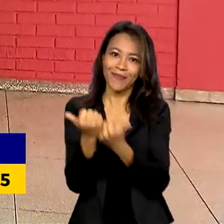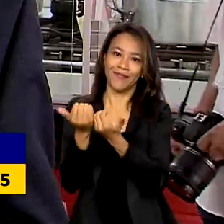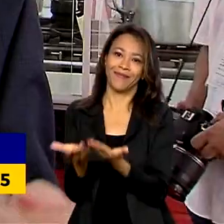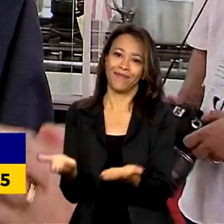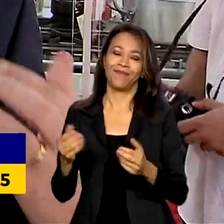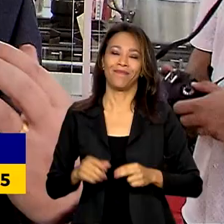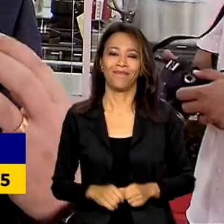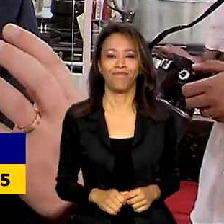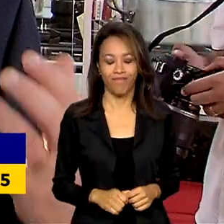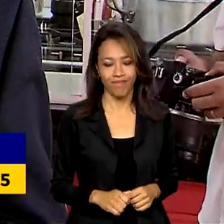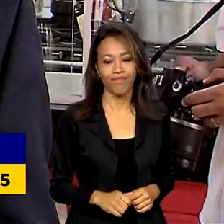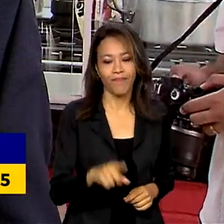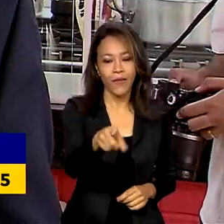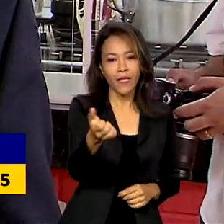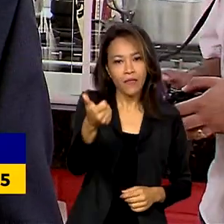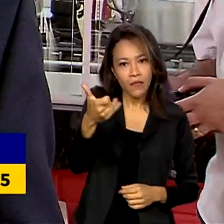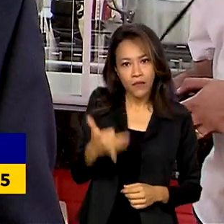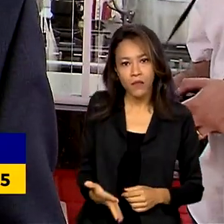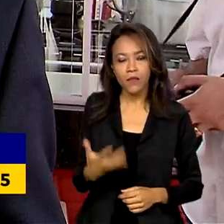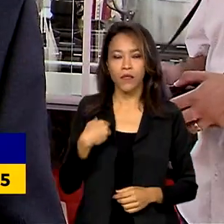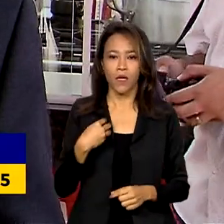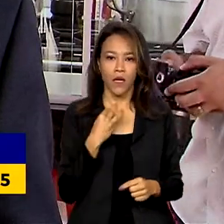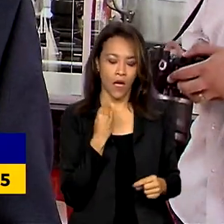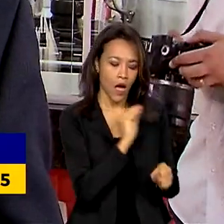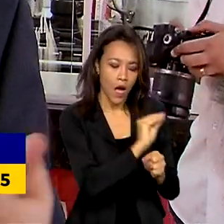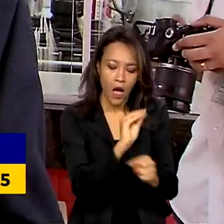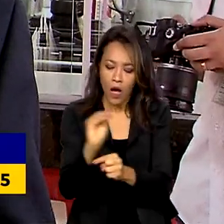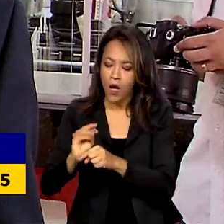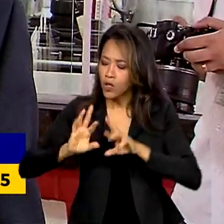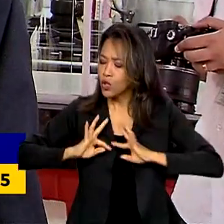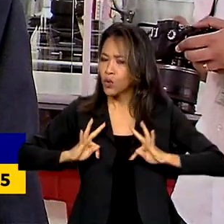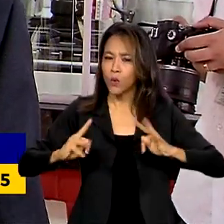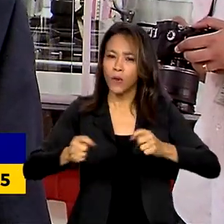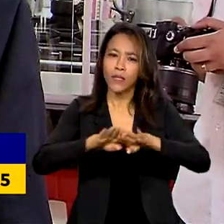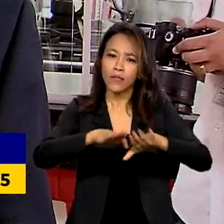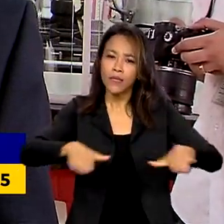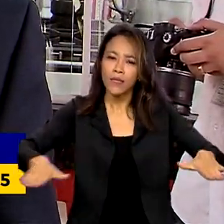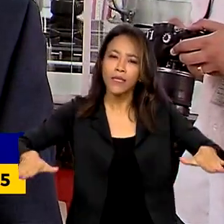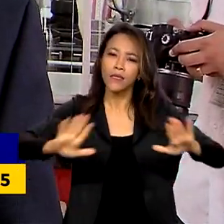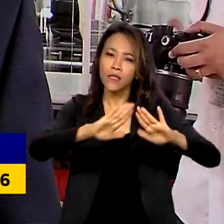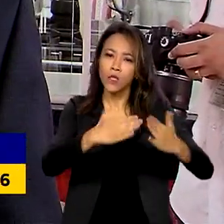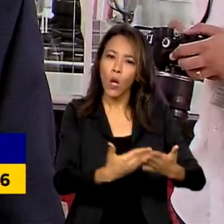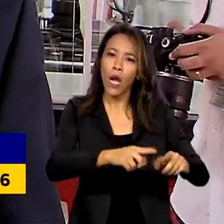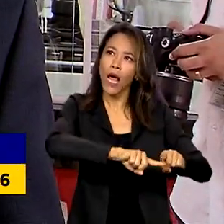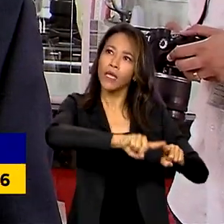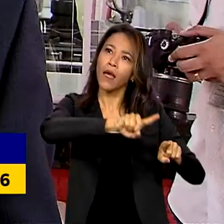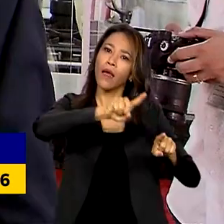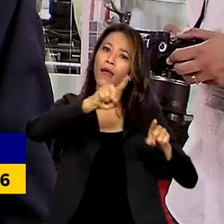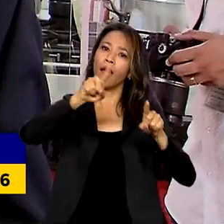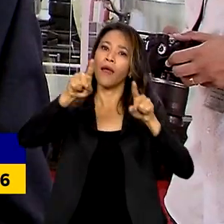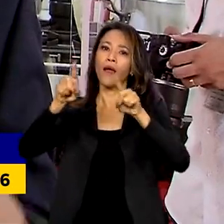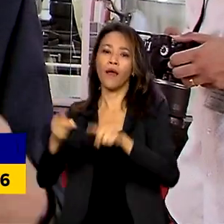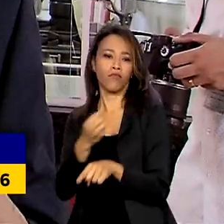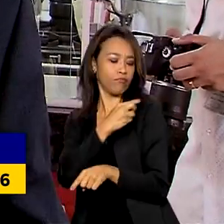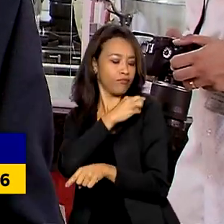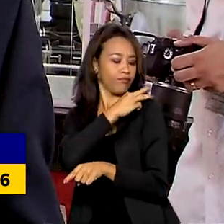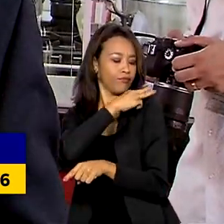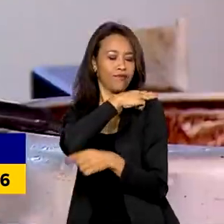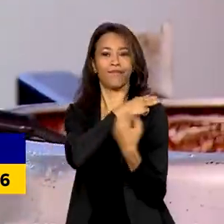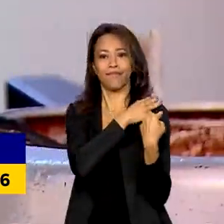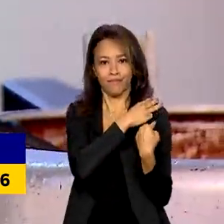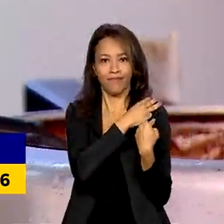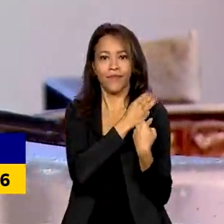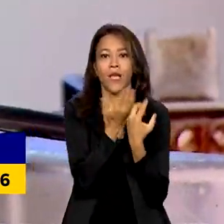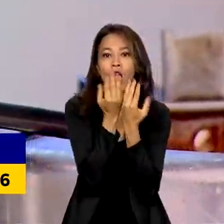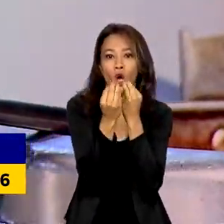programa. Ele atende todas as crianças em idade escolar, desde as creches até o final do ensino médio, com uma alimentação